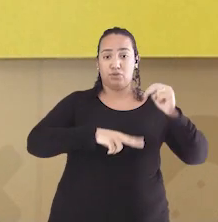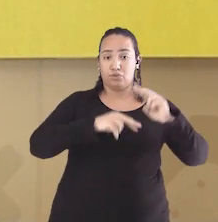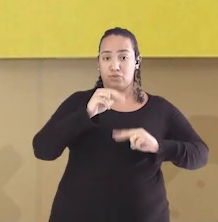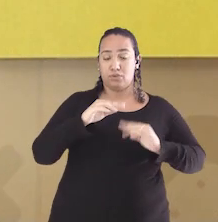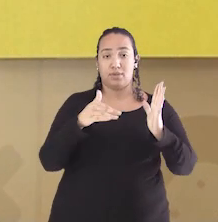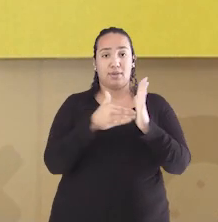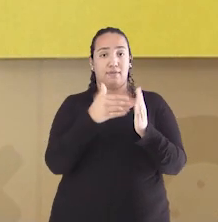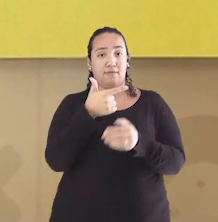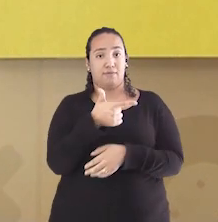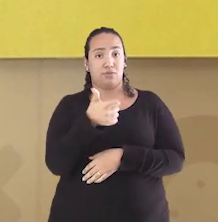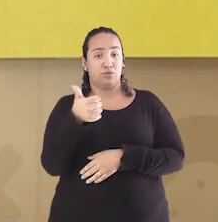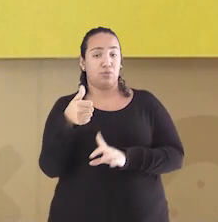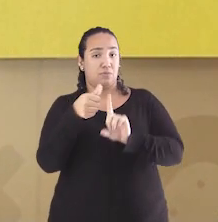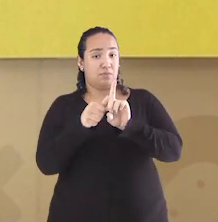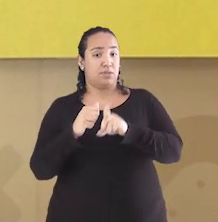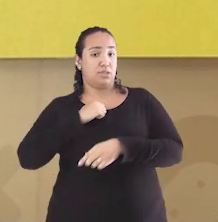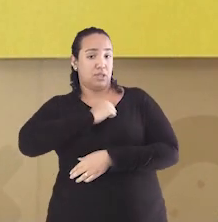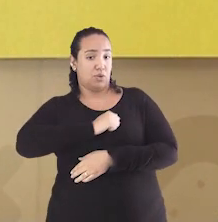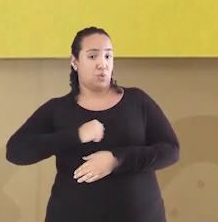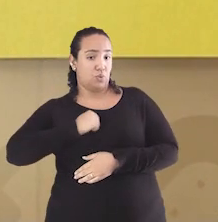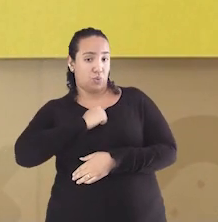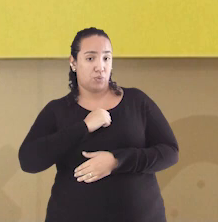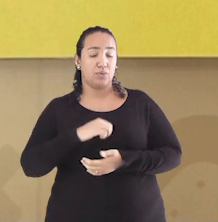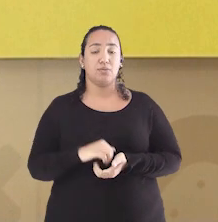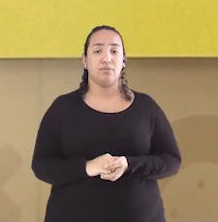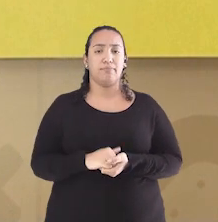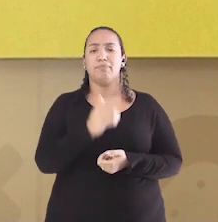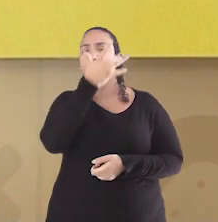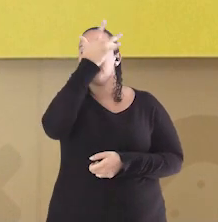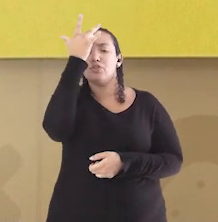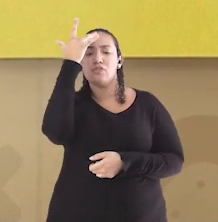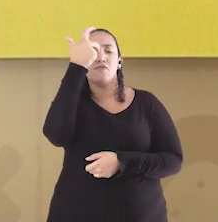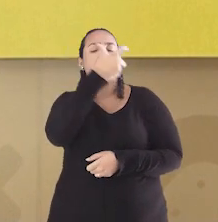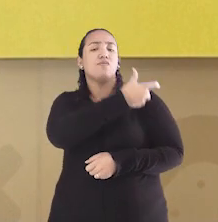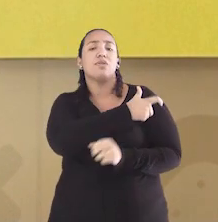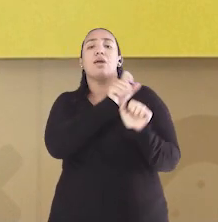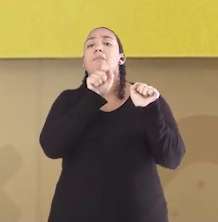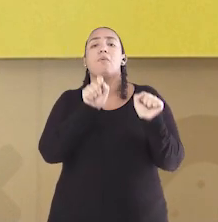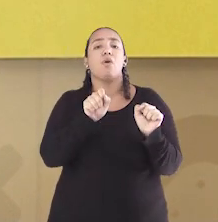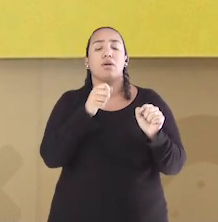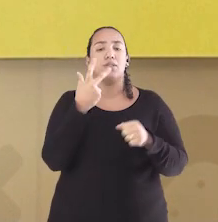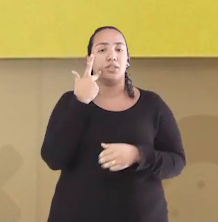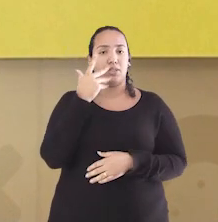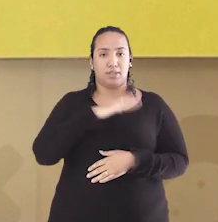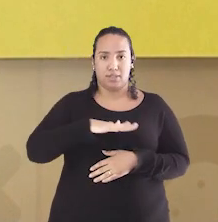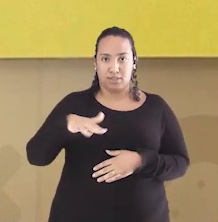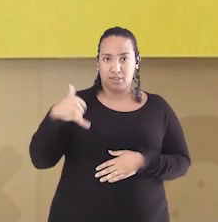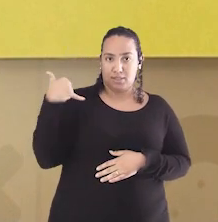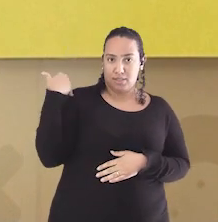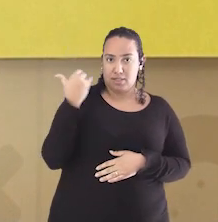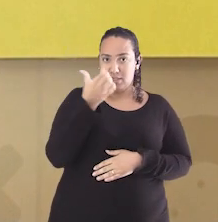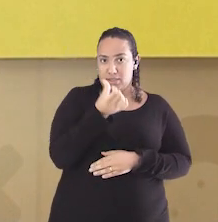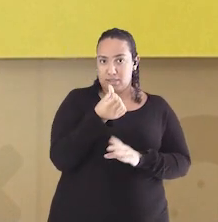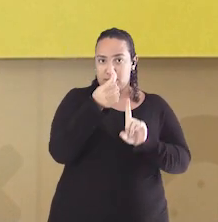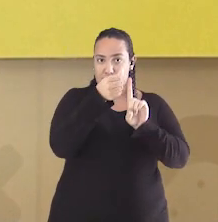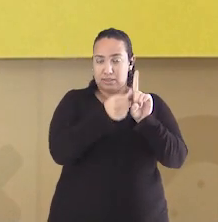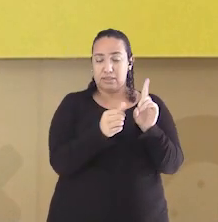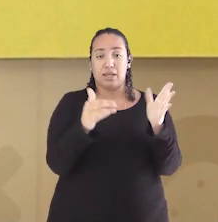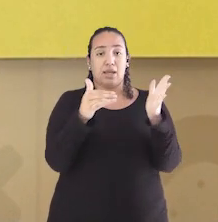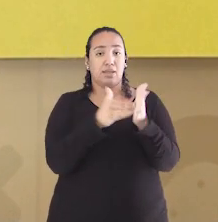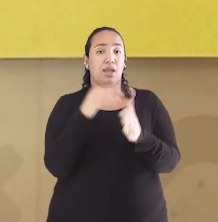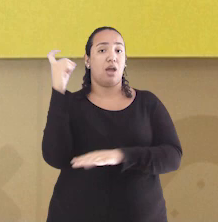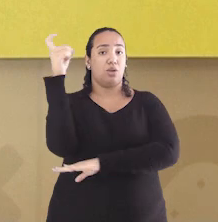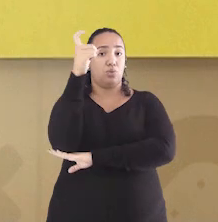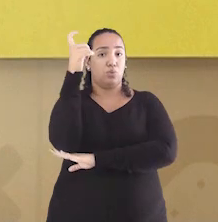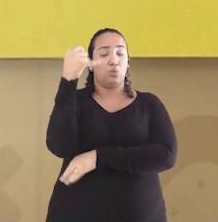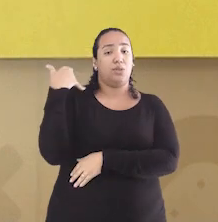das 9 às 16 horas. Quem deve se vacinar? Crianças de 6 meses a adultos